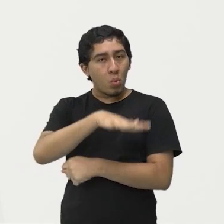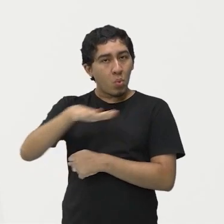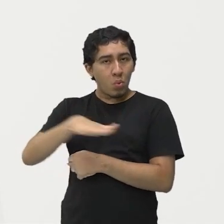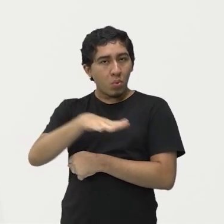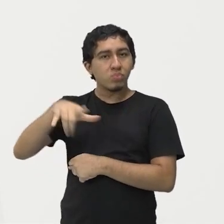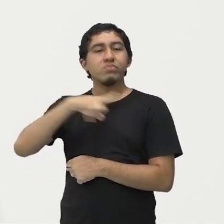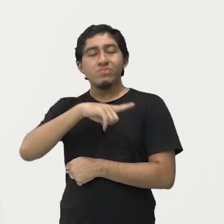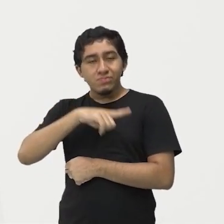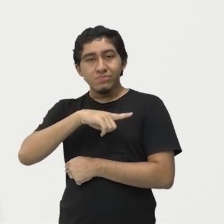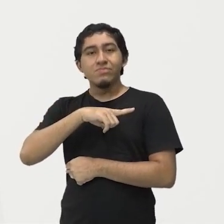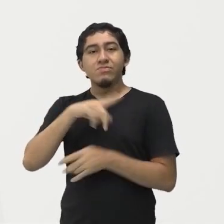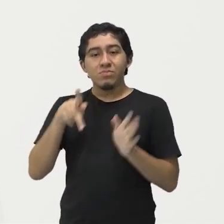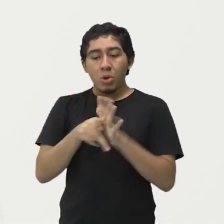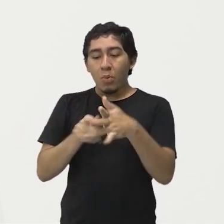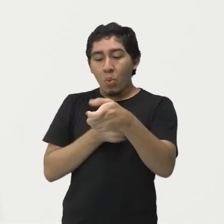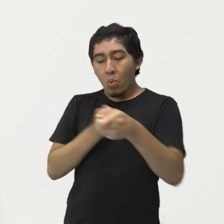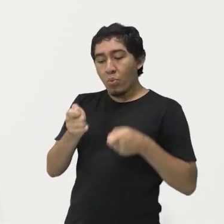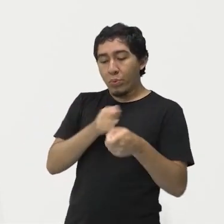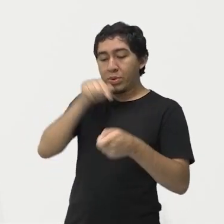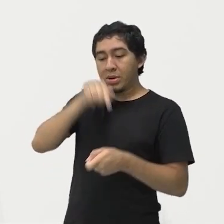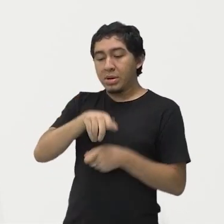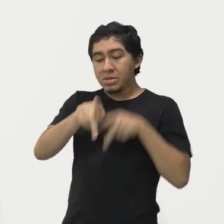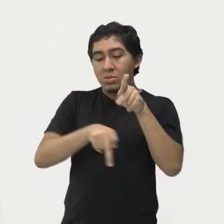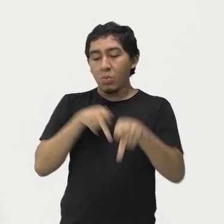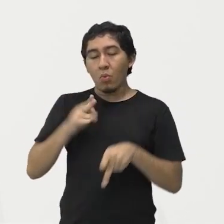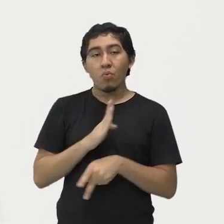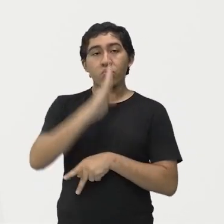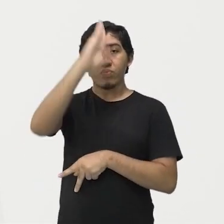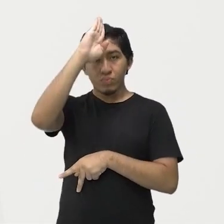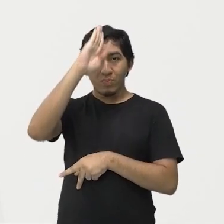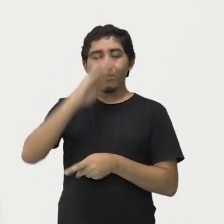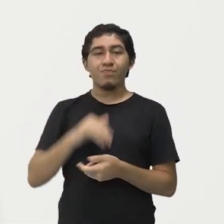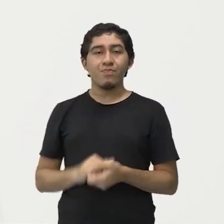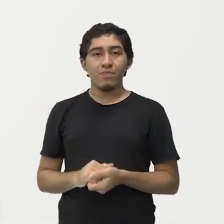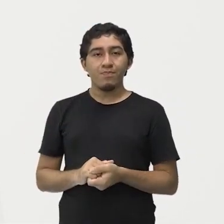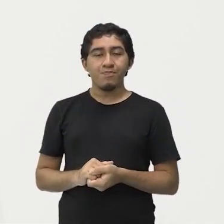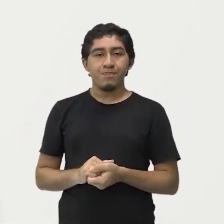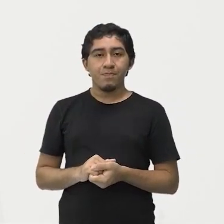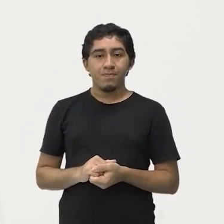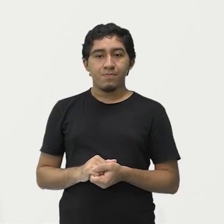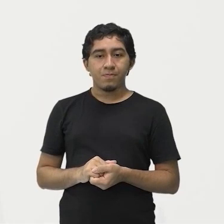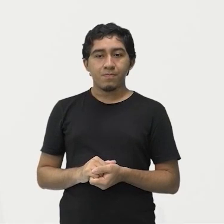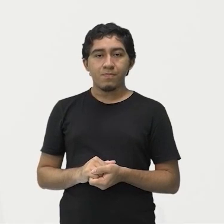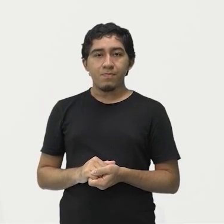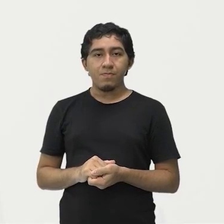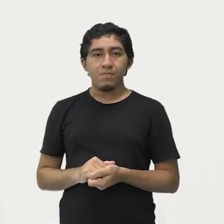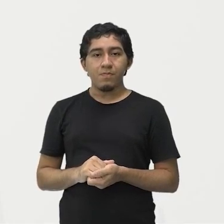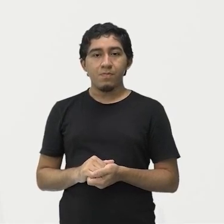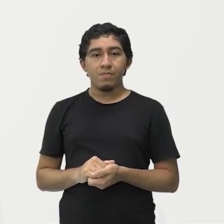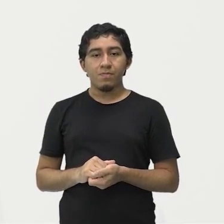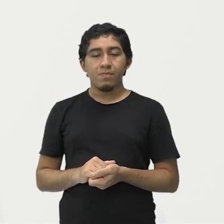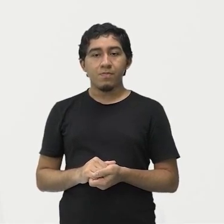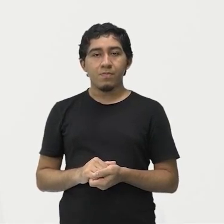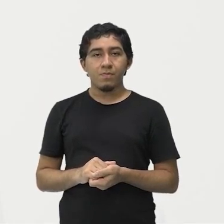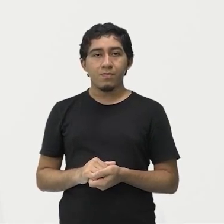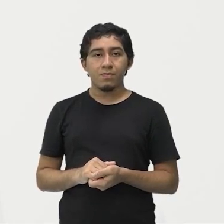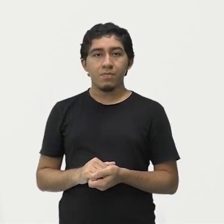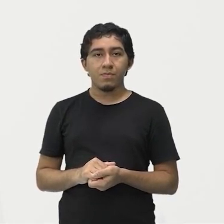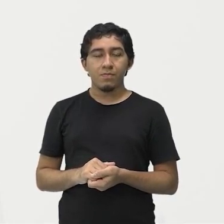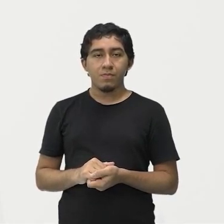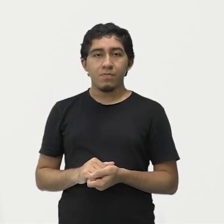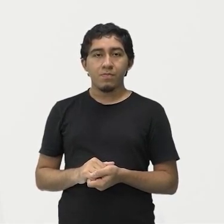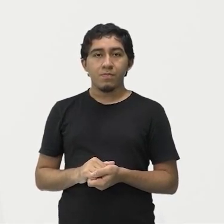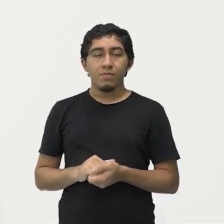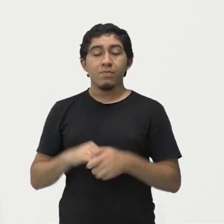controle deste grande império, tá? Então a Pax Romana traduzindo para o português, seria